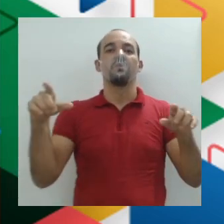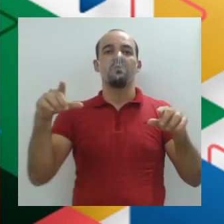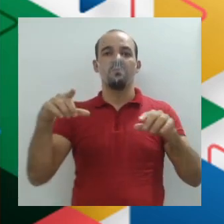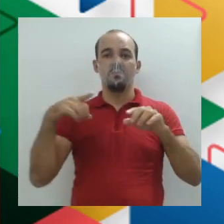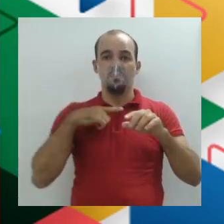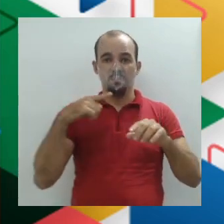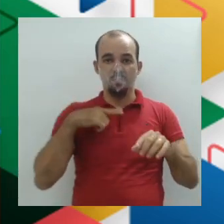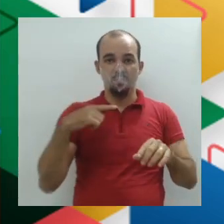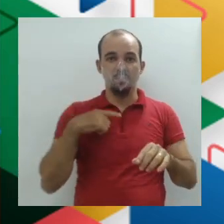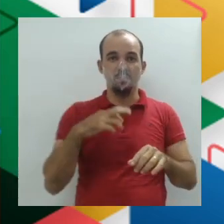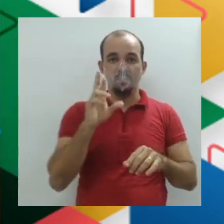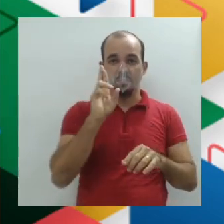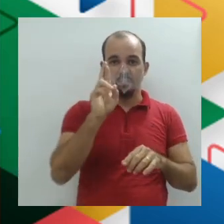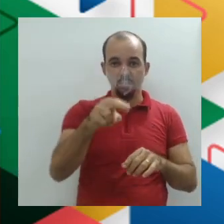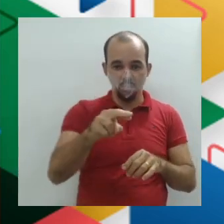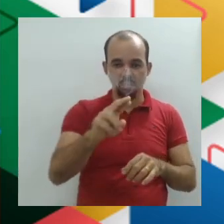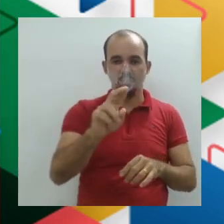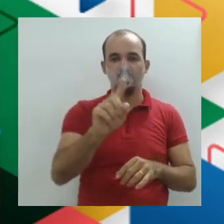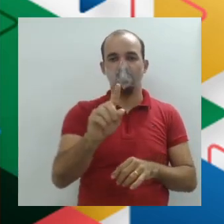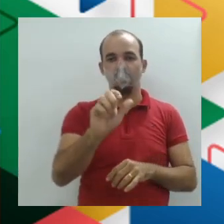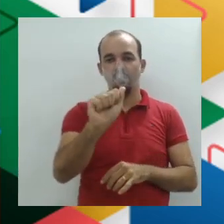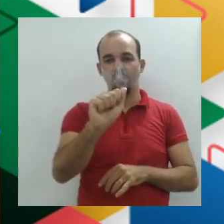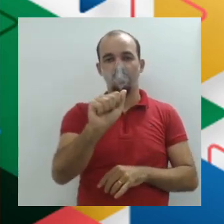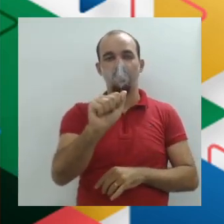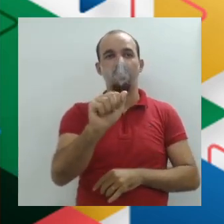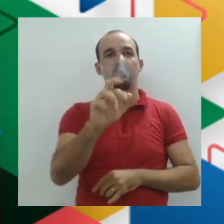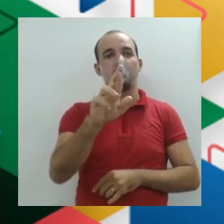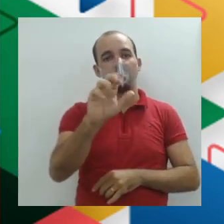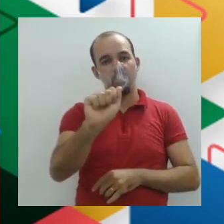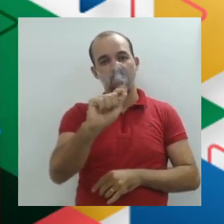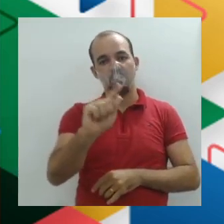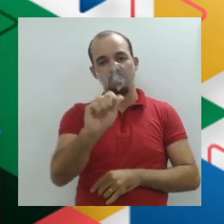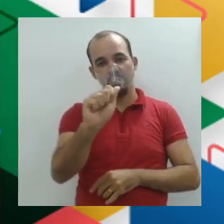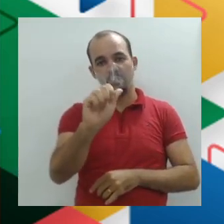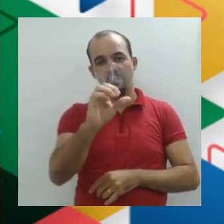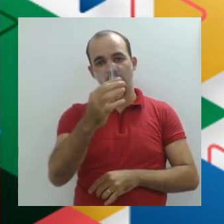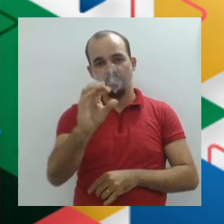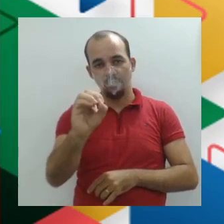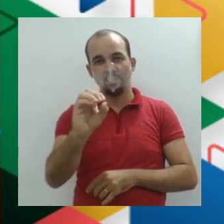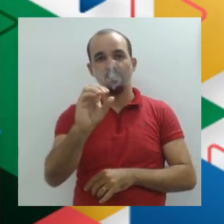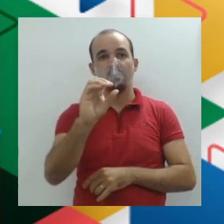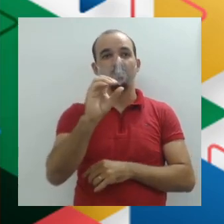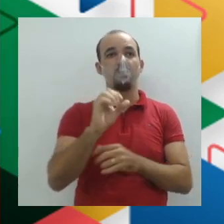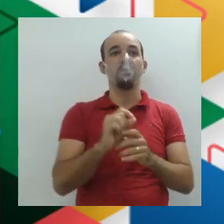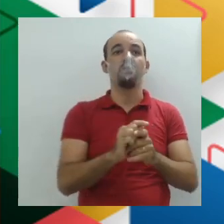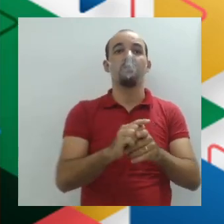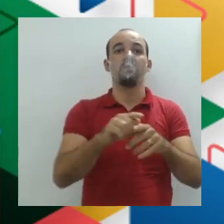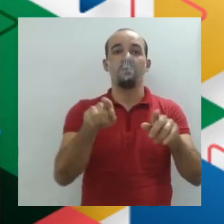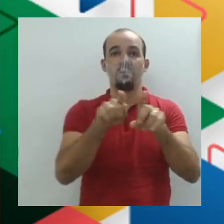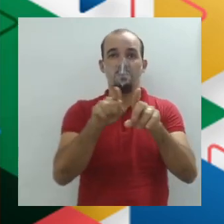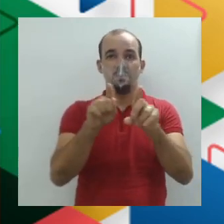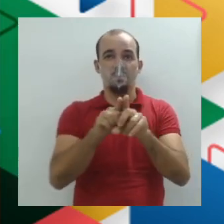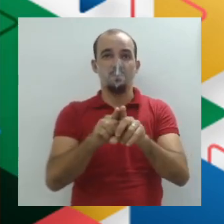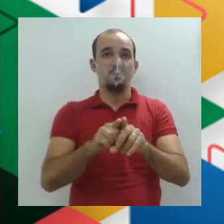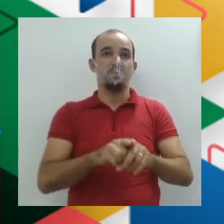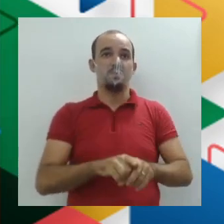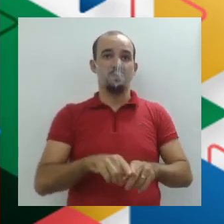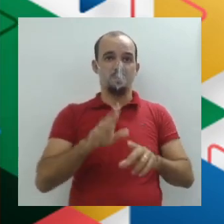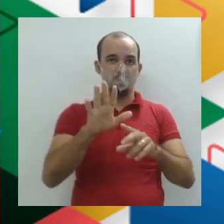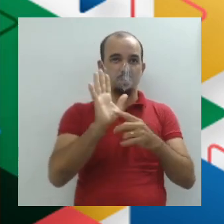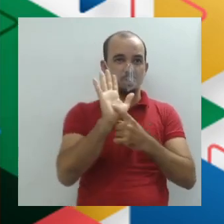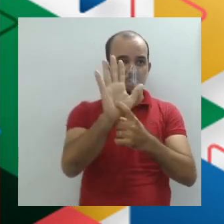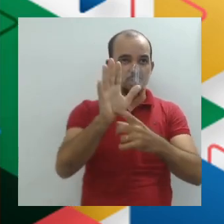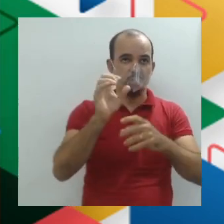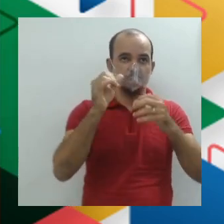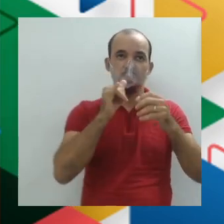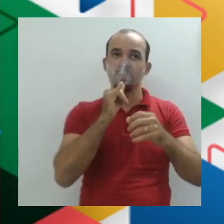comparação entre a medida do cateto oposto e a medida da hipotenusa. Olha aqui, se eu estou considerando esse ângulo